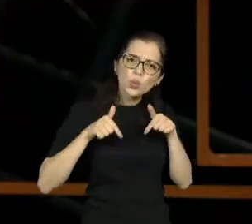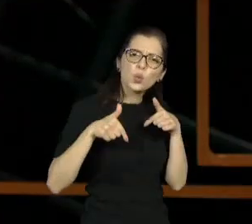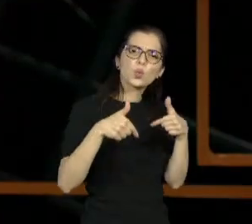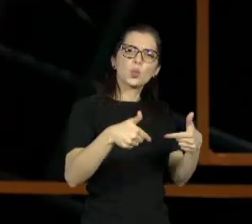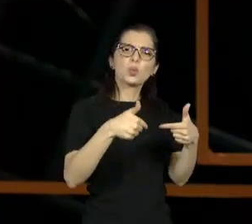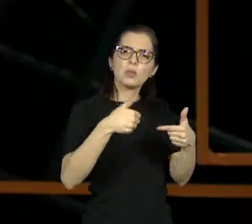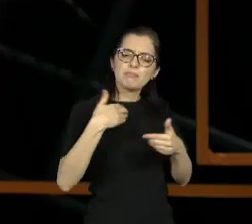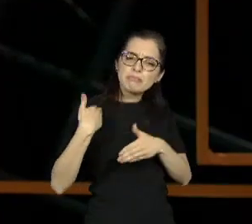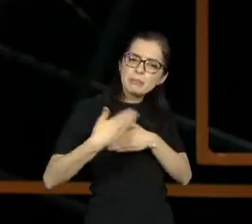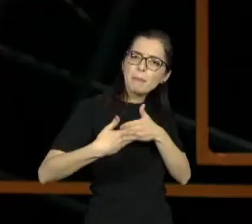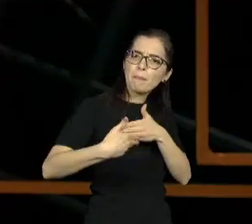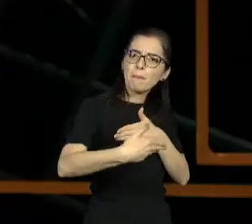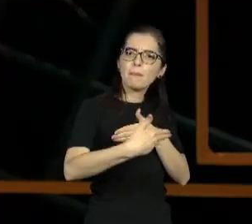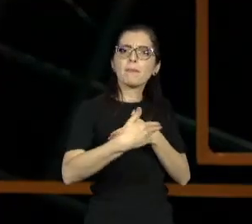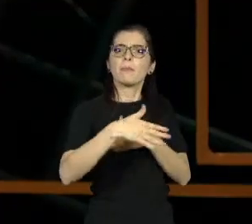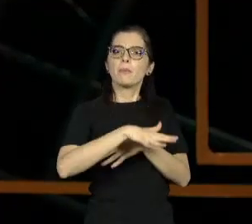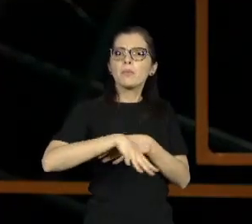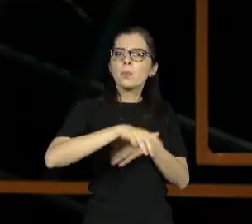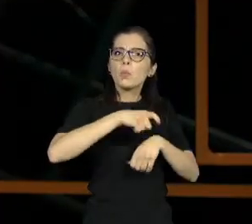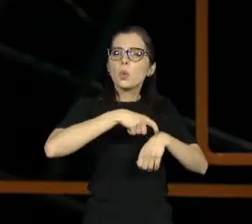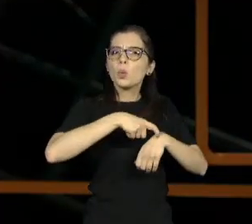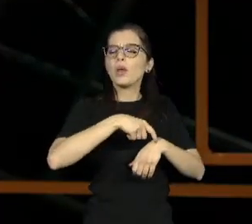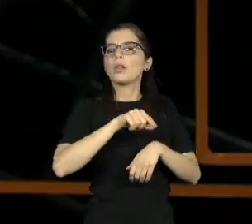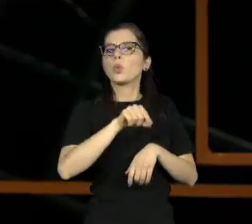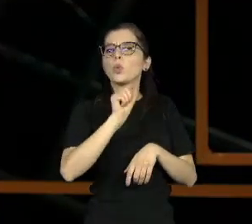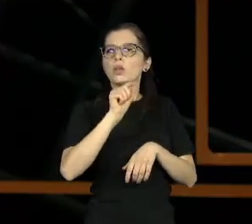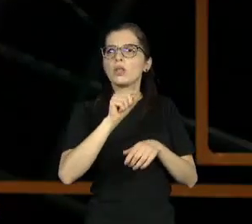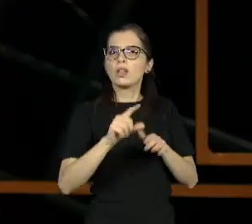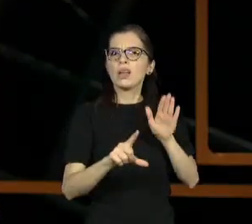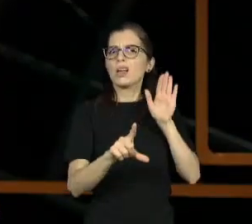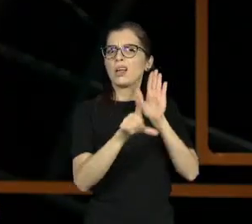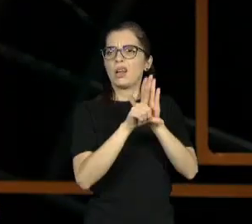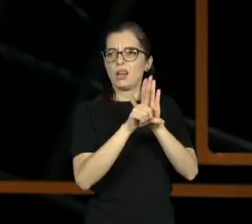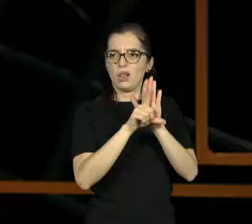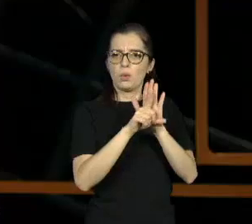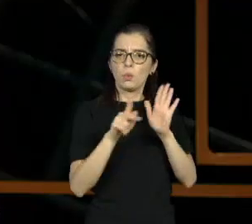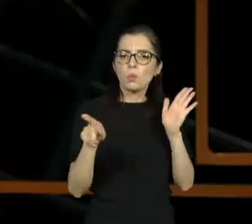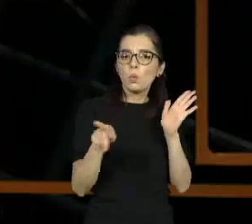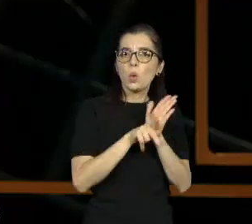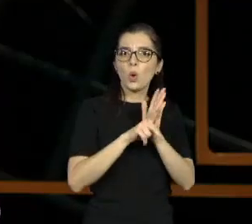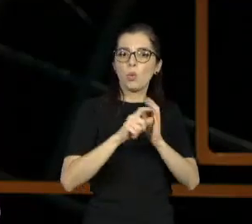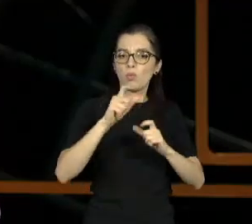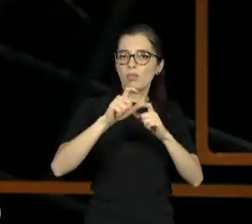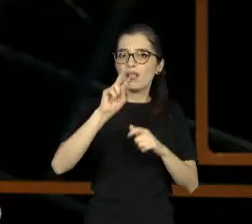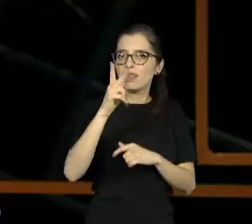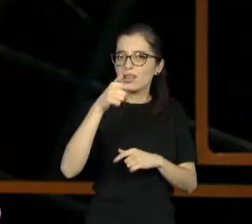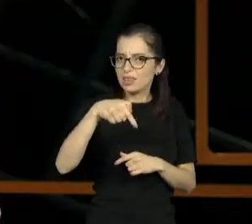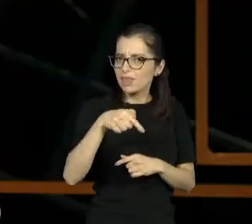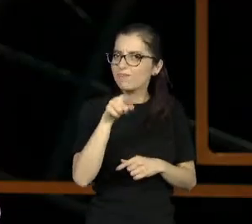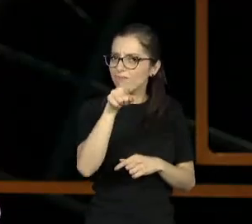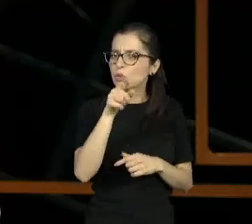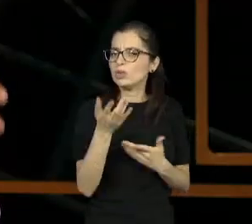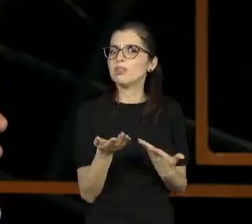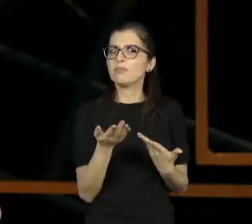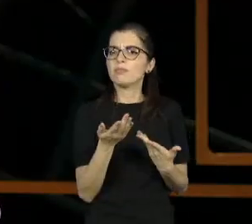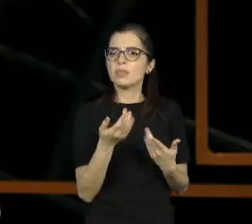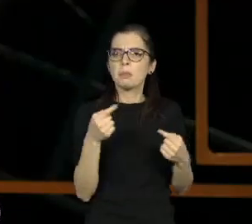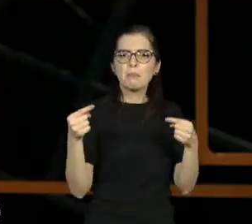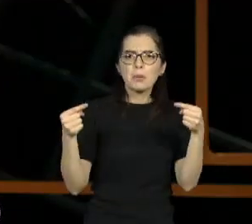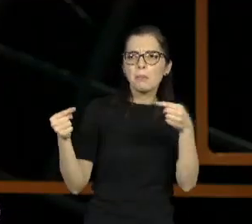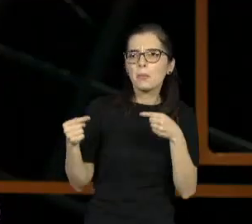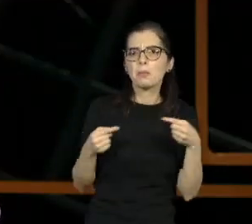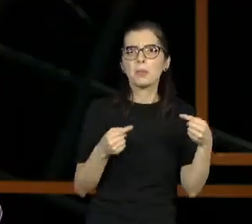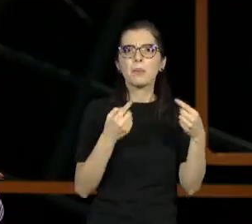de mercado para as HQs nacionais, né? Hoje, você concorre em pé de igualdade aí com a Disney,